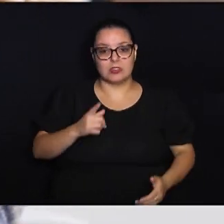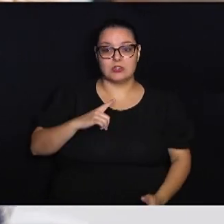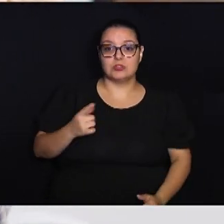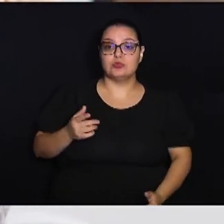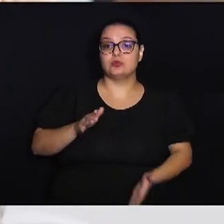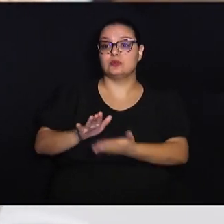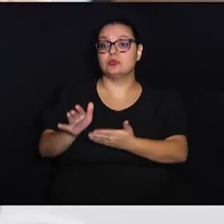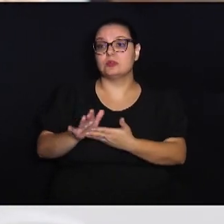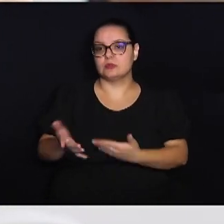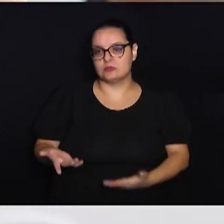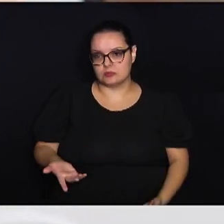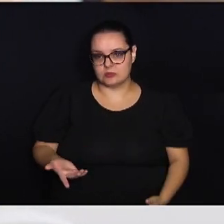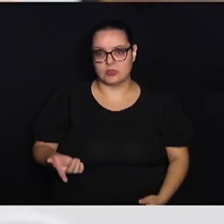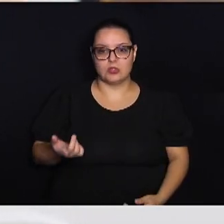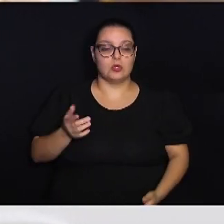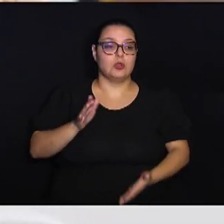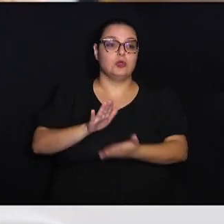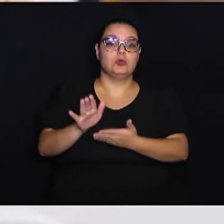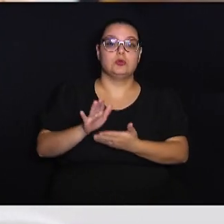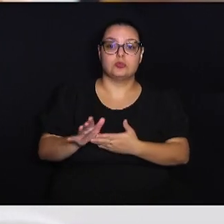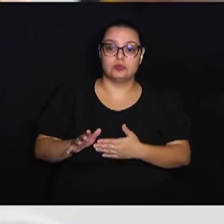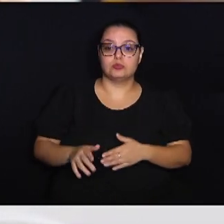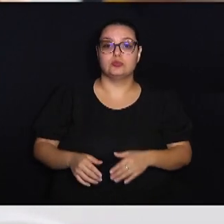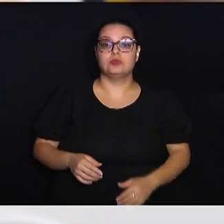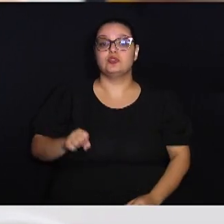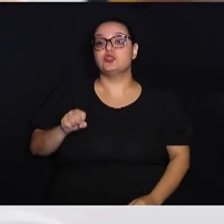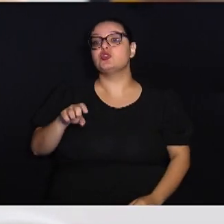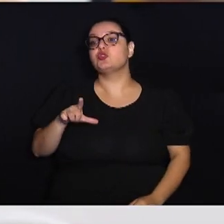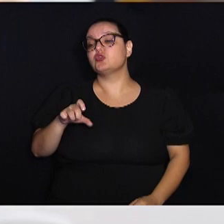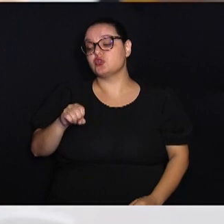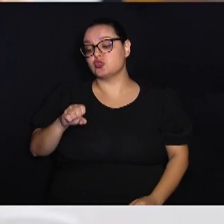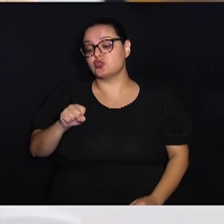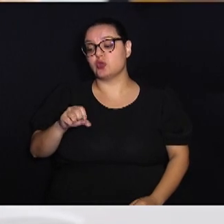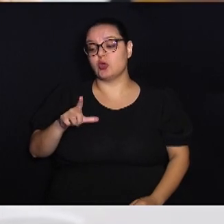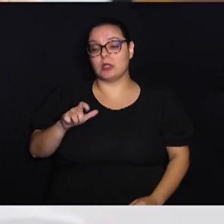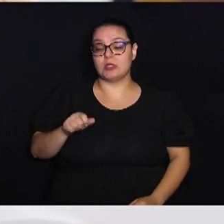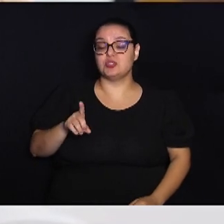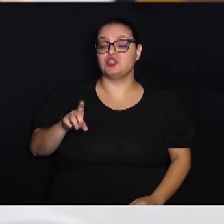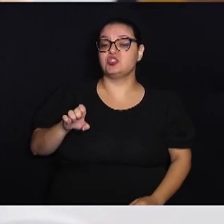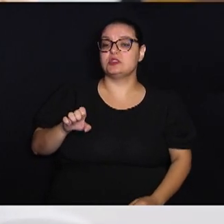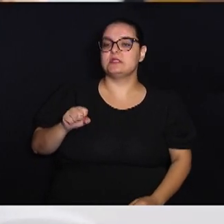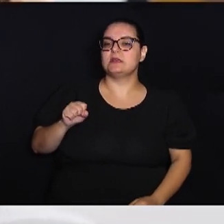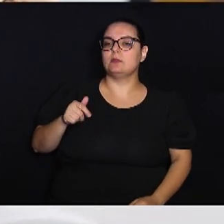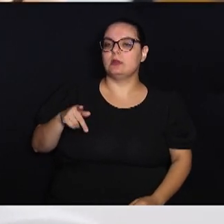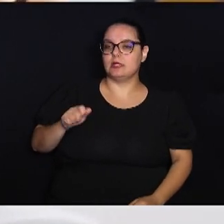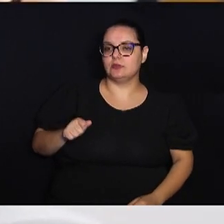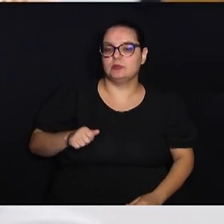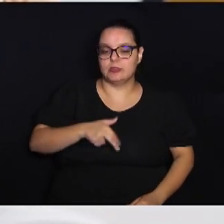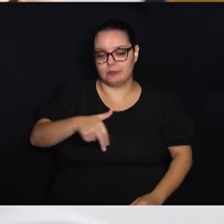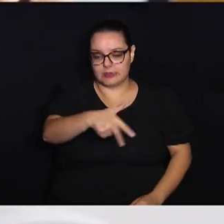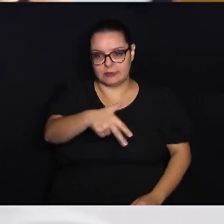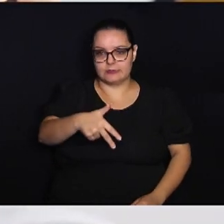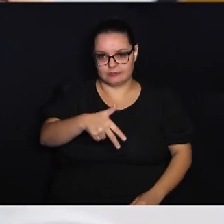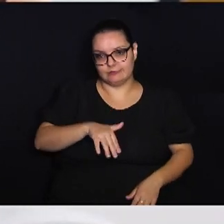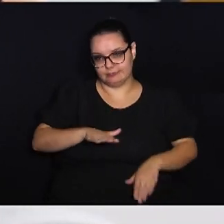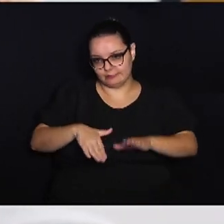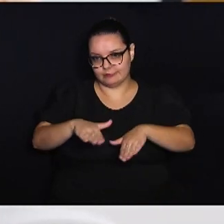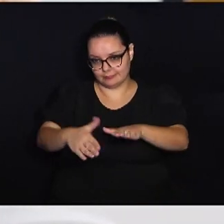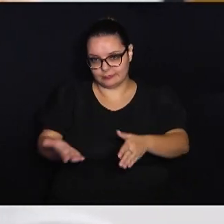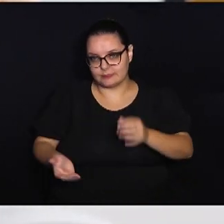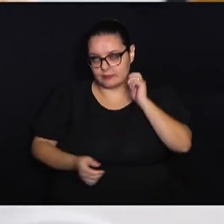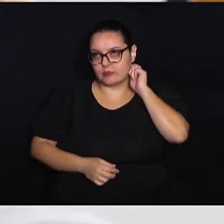alta. Professor, primeiro de tudo, o que significa essa alta do dólar? Vamos lá. O preço do dólar